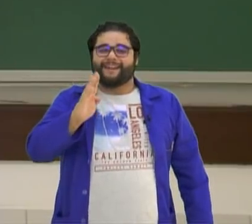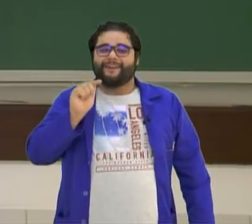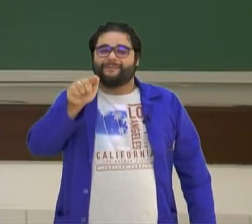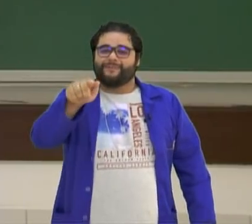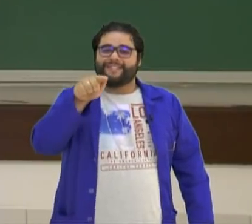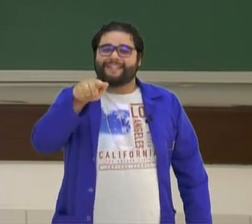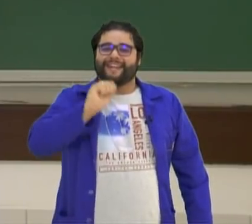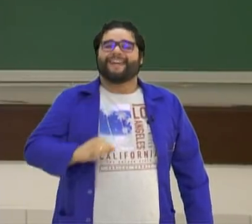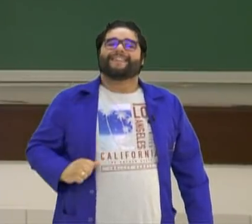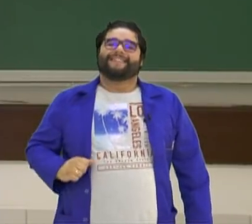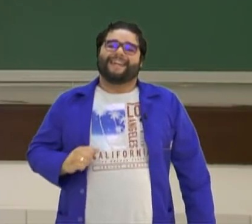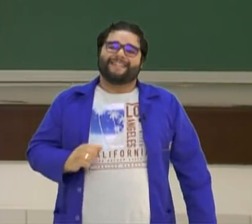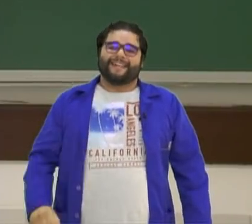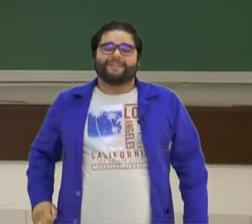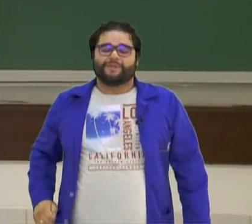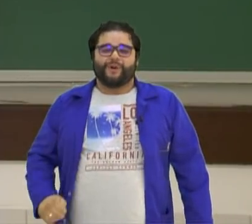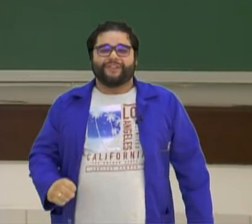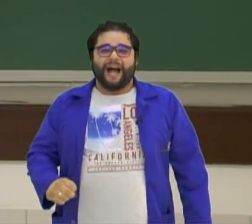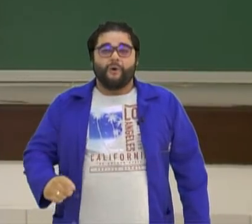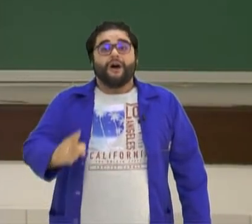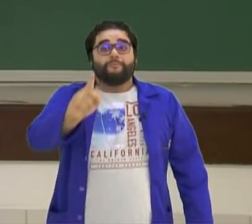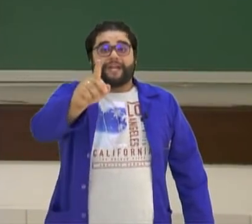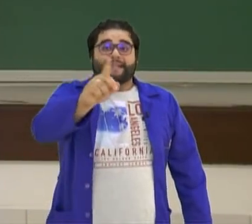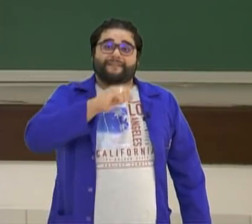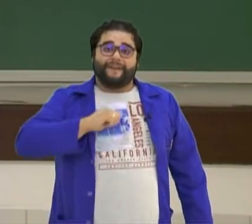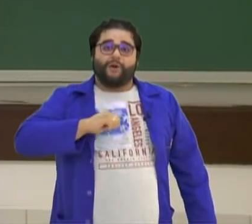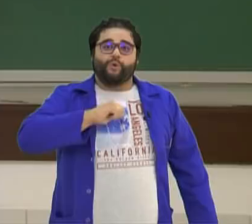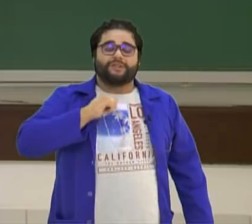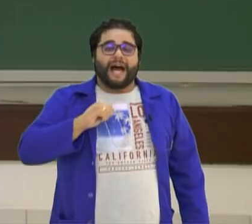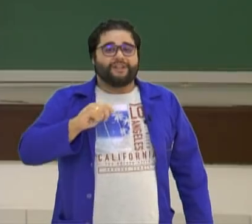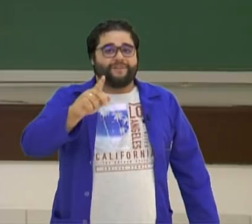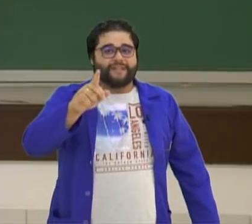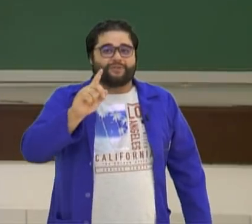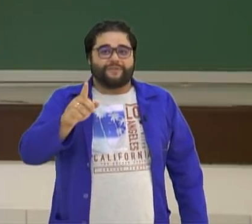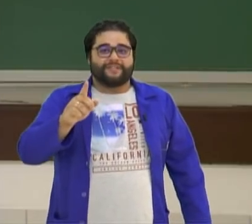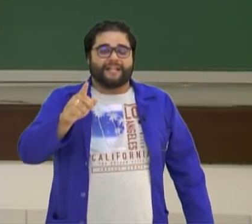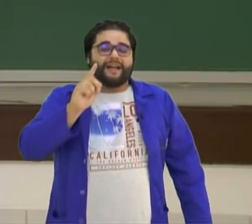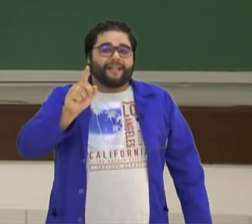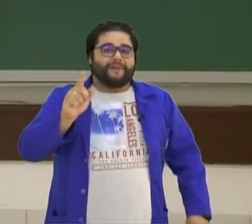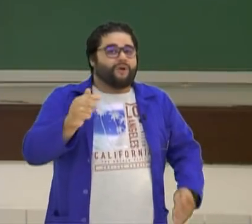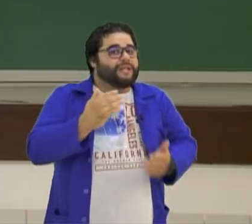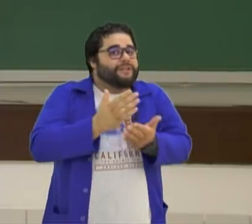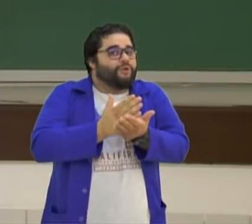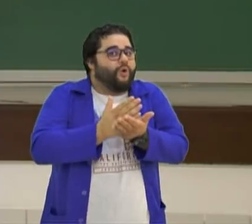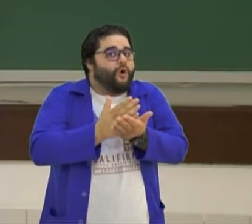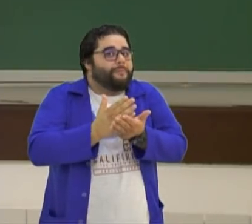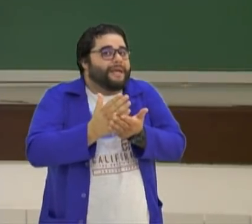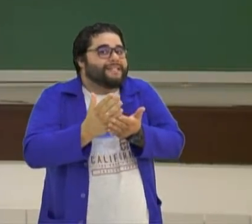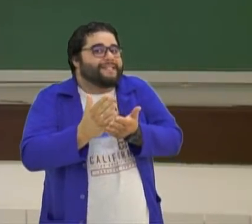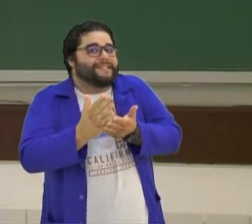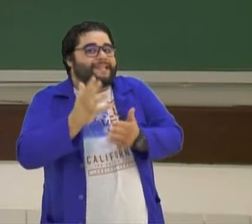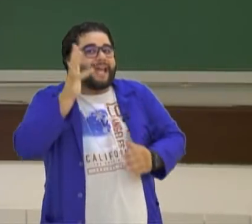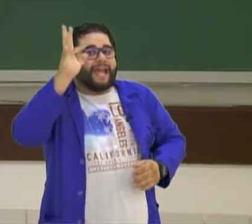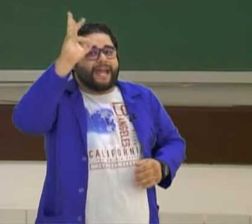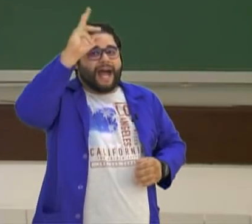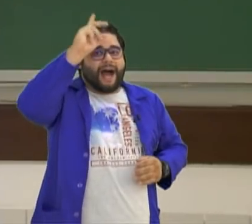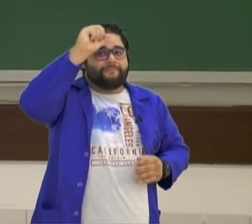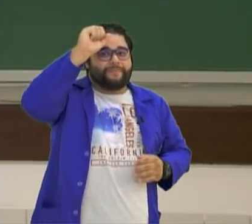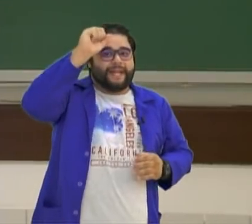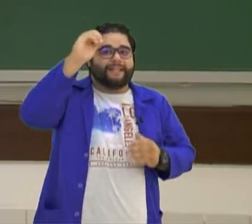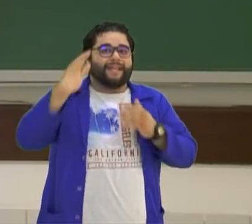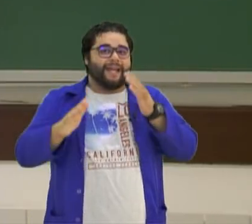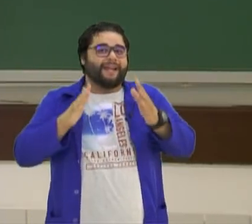conhecer você. Sensacional. Porque na faculdade, veja se eu estou fazendo certo. Na faculdade eu comecei